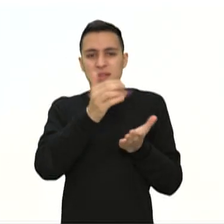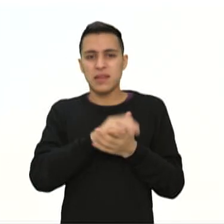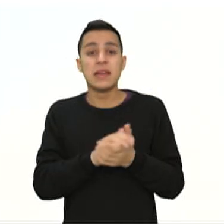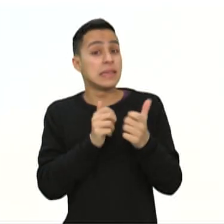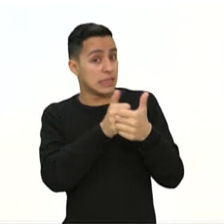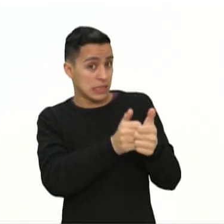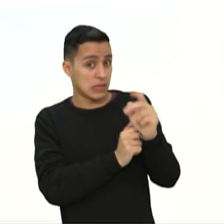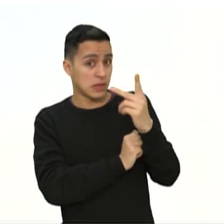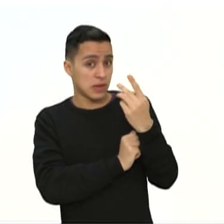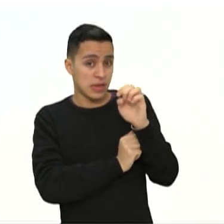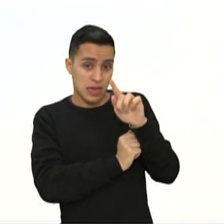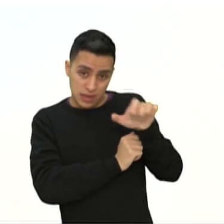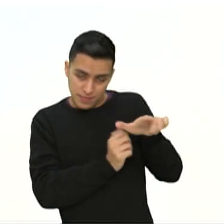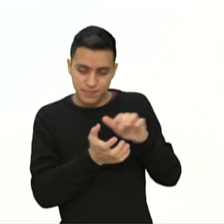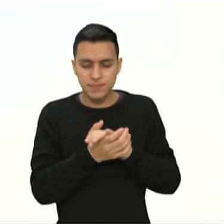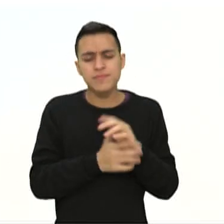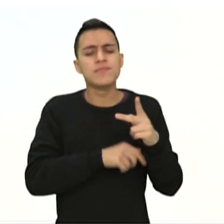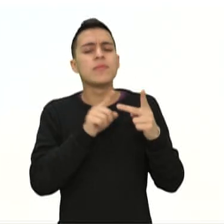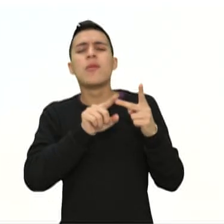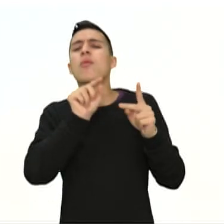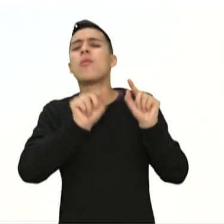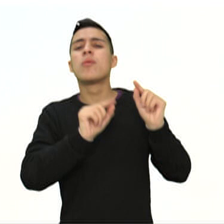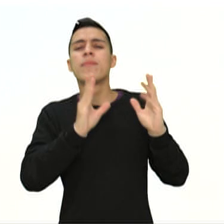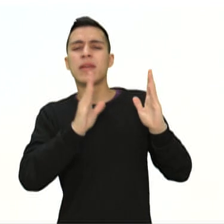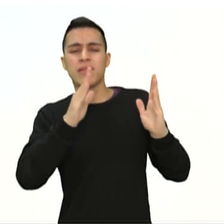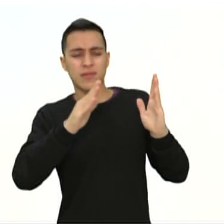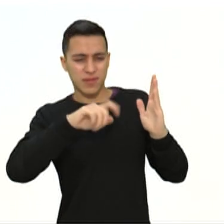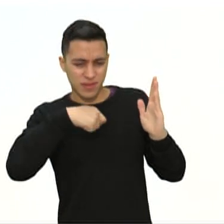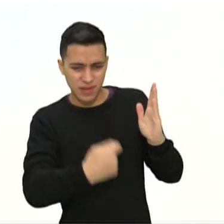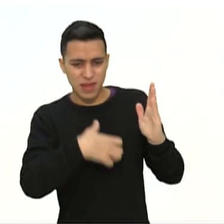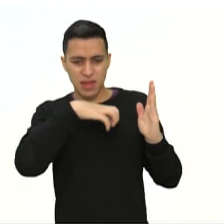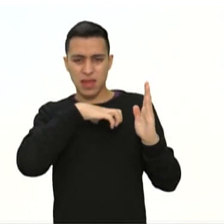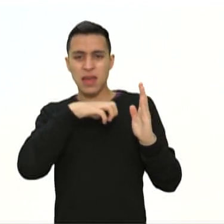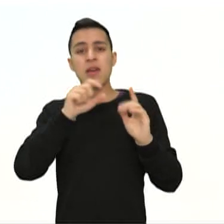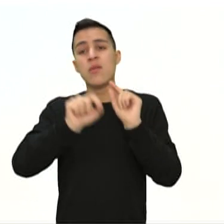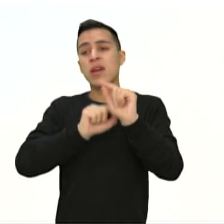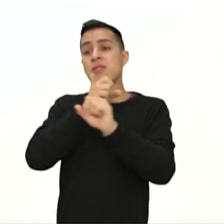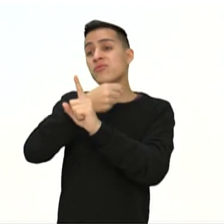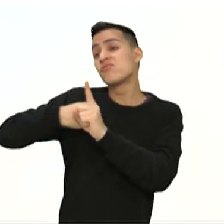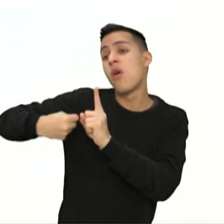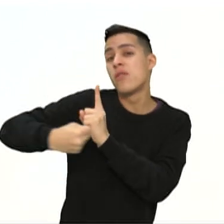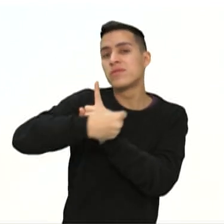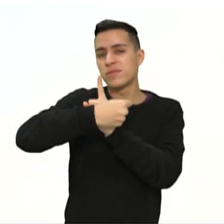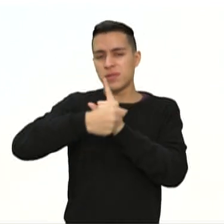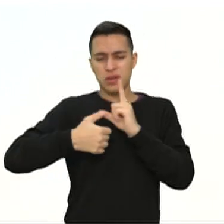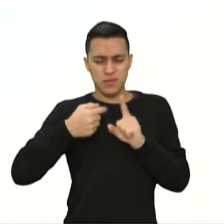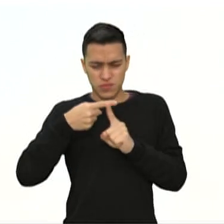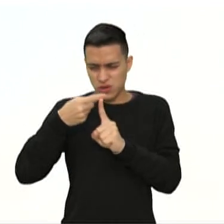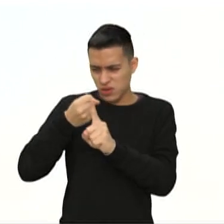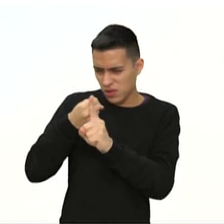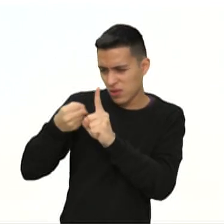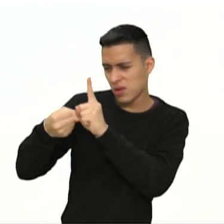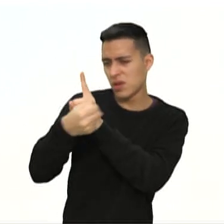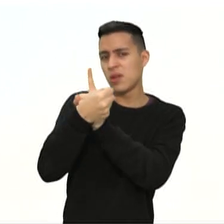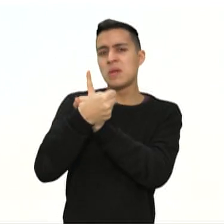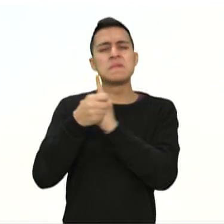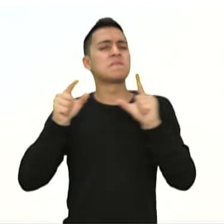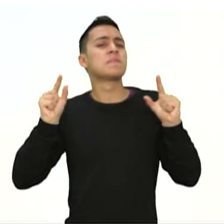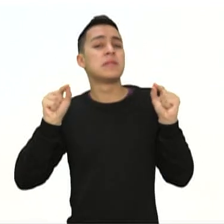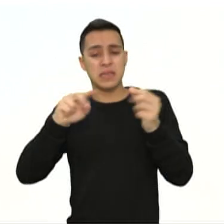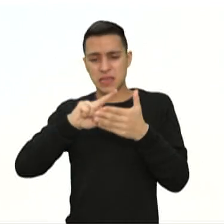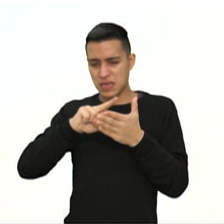Tá? Segundo momento da eticidade é a sociedade civil, tá? Porque a sociedade civil vai ser justamente